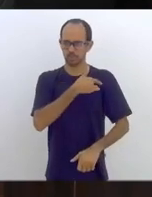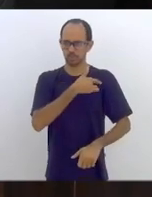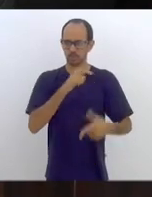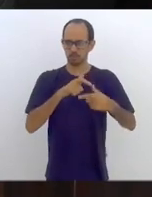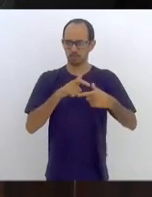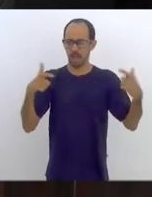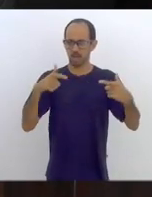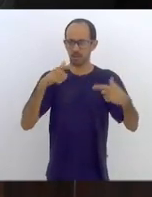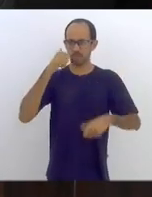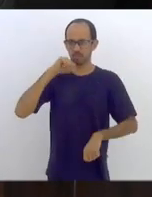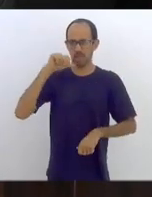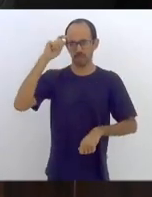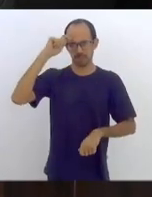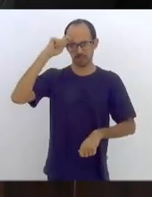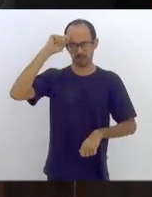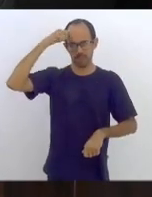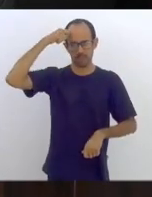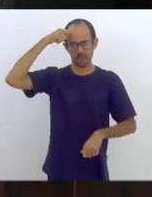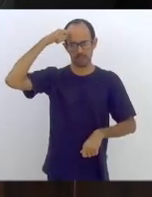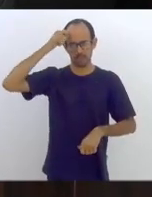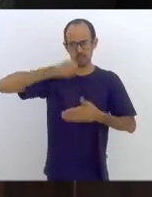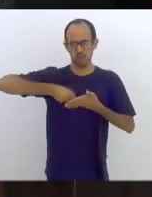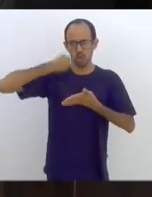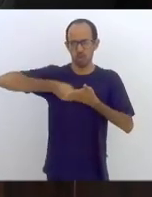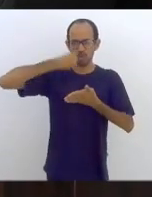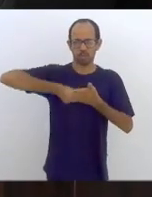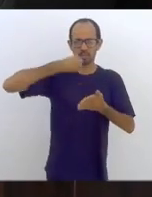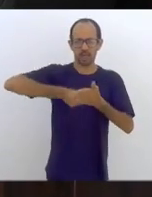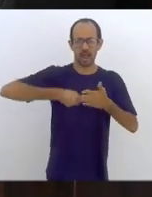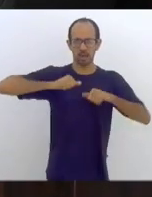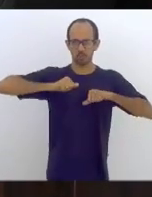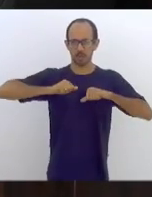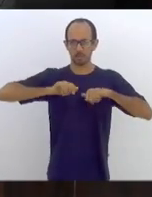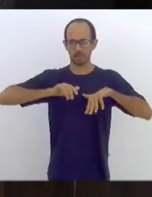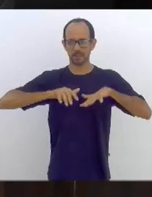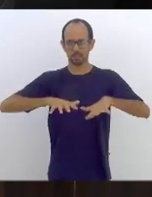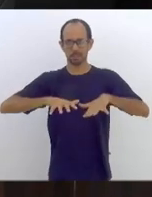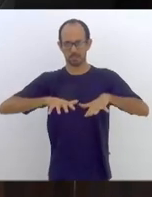de mulheres negras que lutaram durante a pandemia,